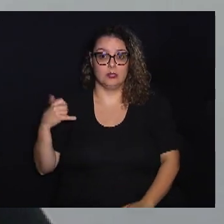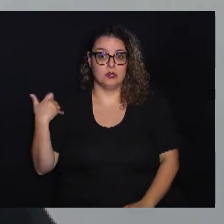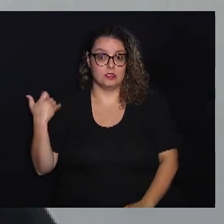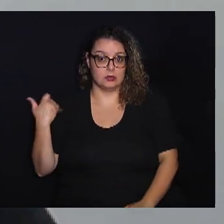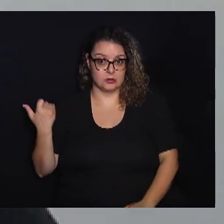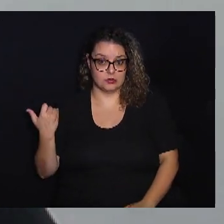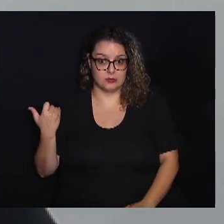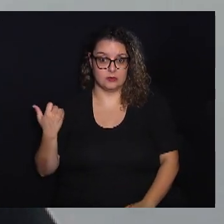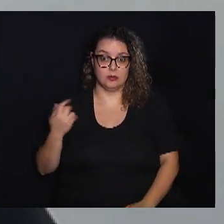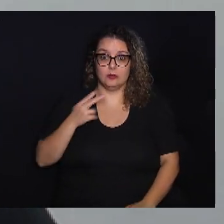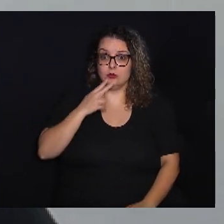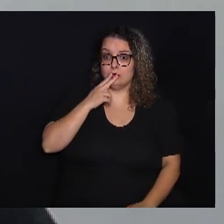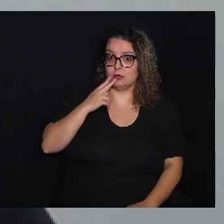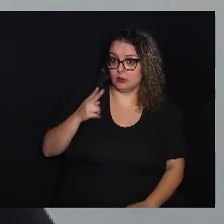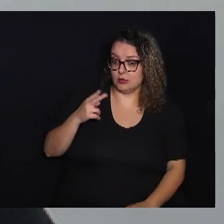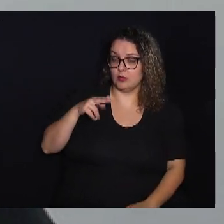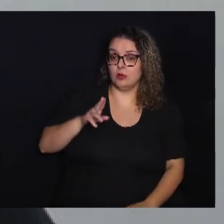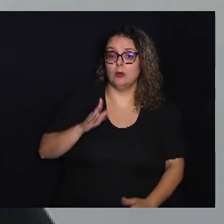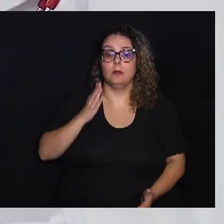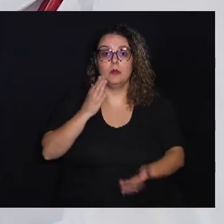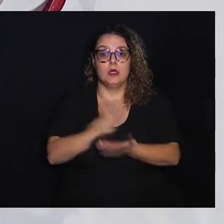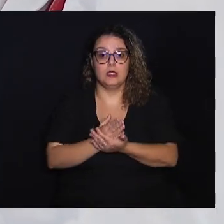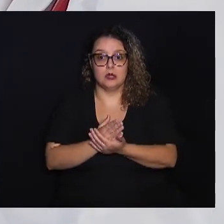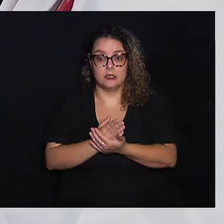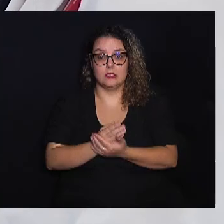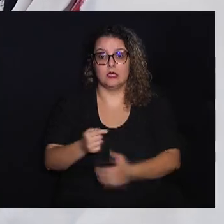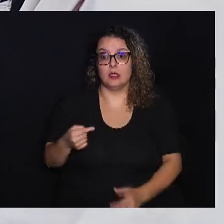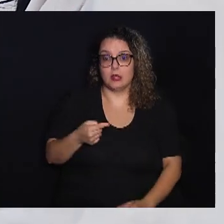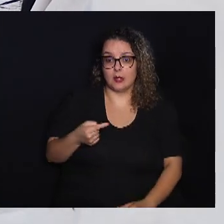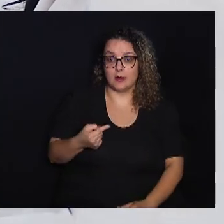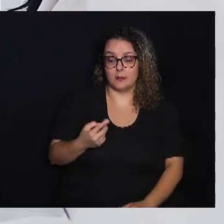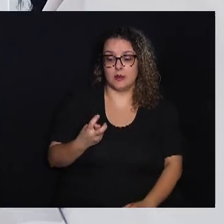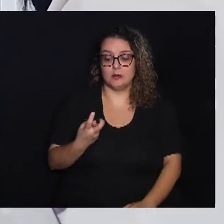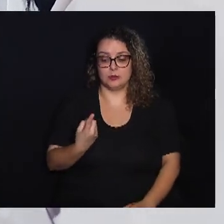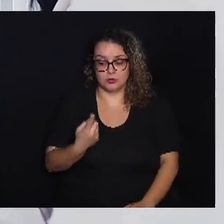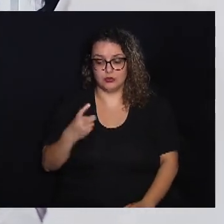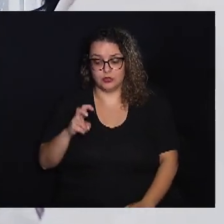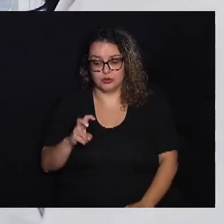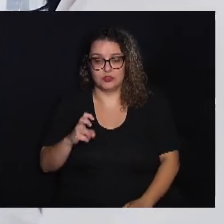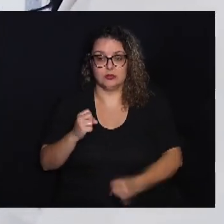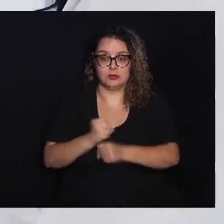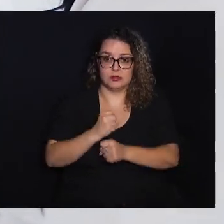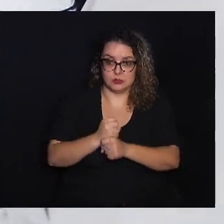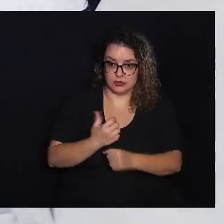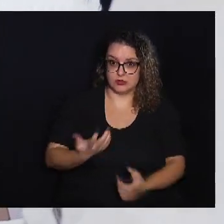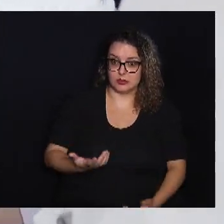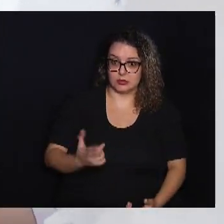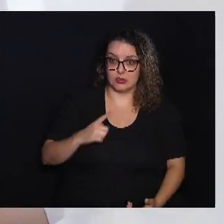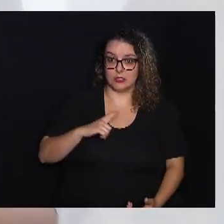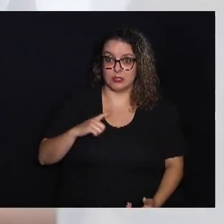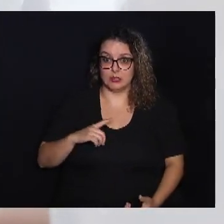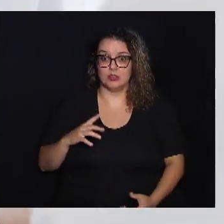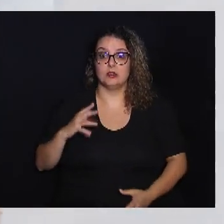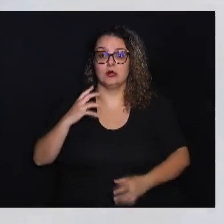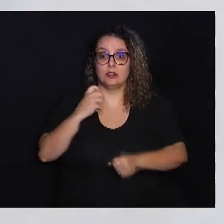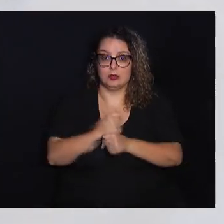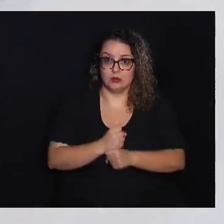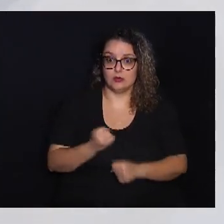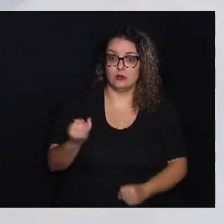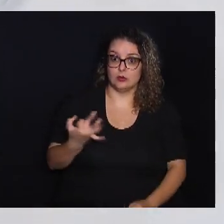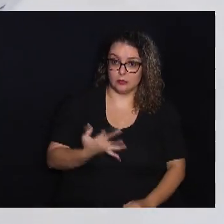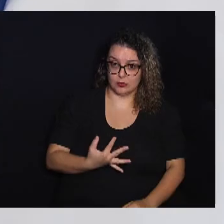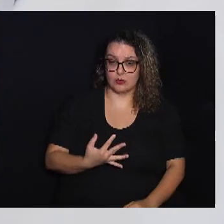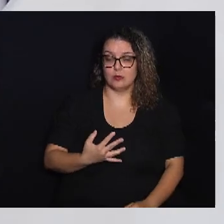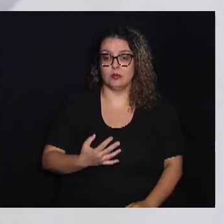maço. Então, se o paciente ele tem essa quantidade, o médico calcula, ele deve realizar tomografia de